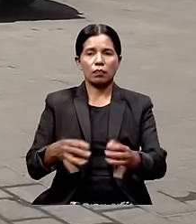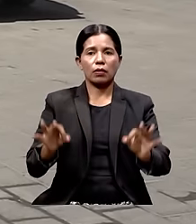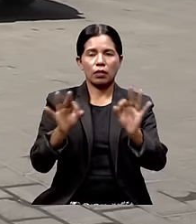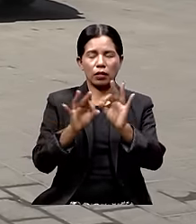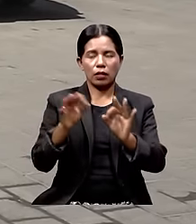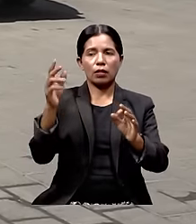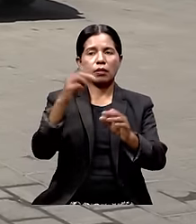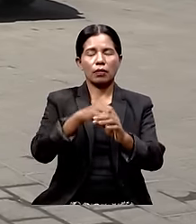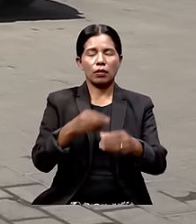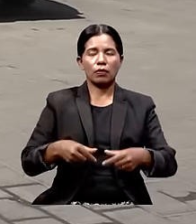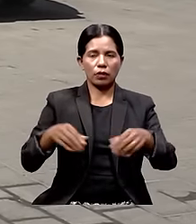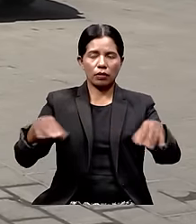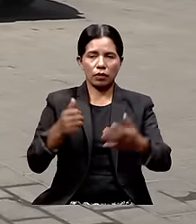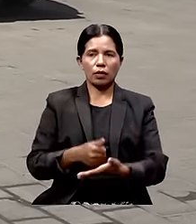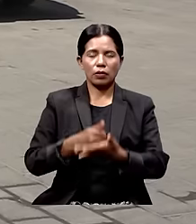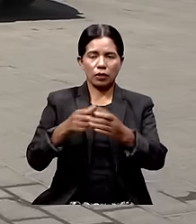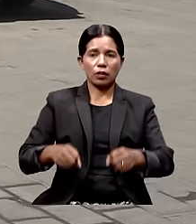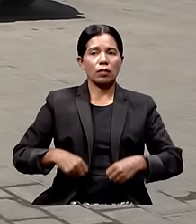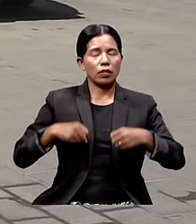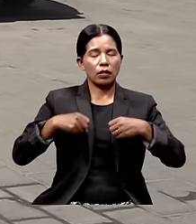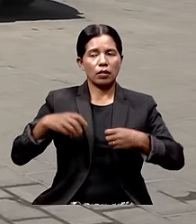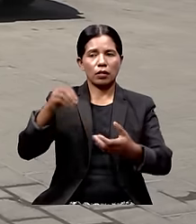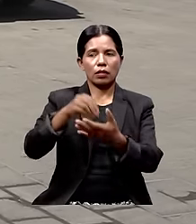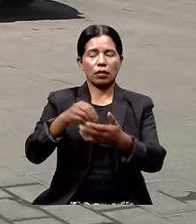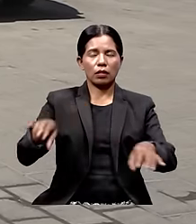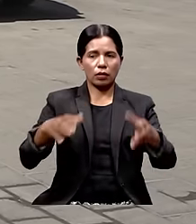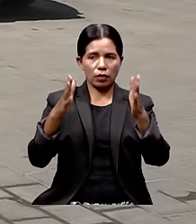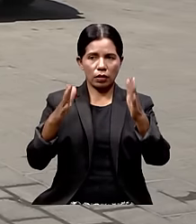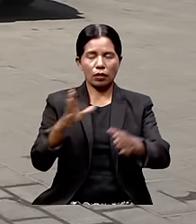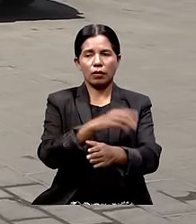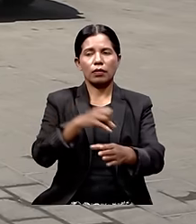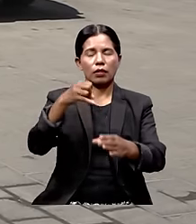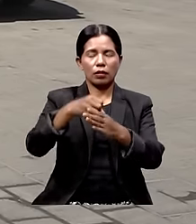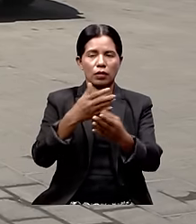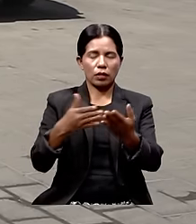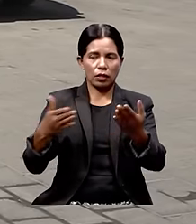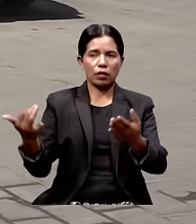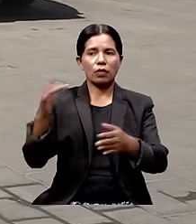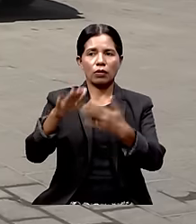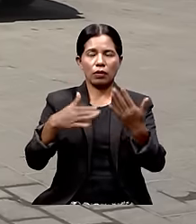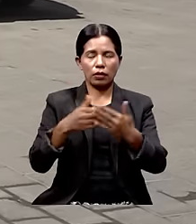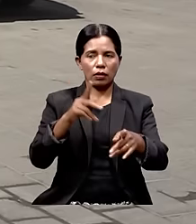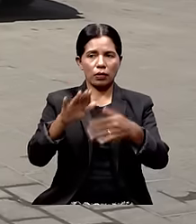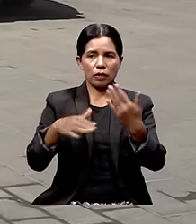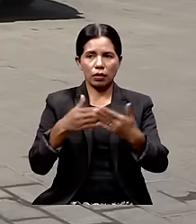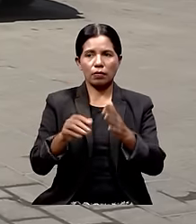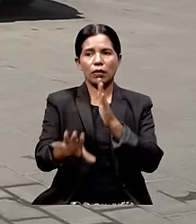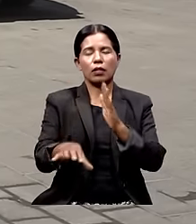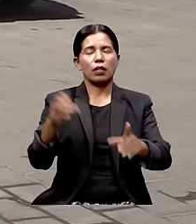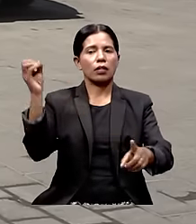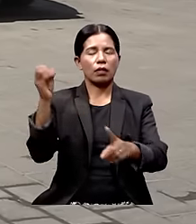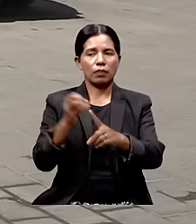a to melhora serviço atendimento saúde, investe em recurso humano, inclui facilidade Sira, a to ema roto belheta